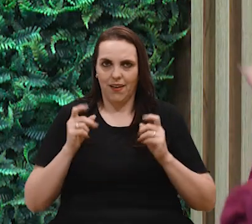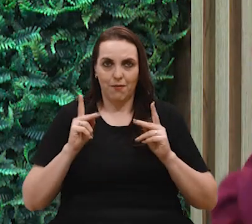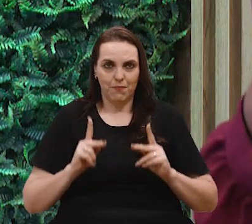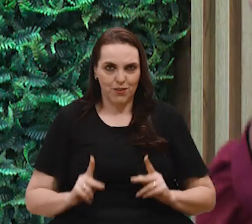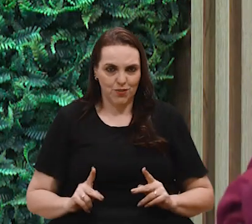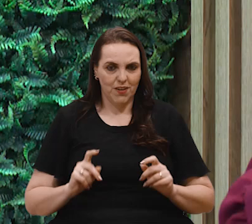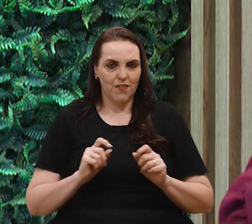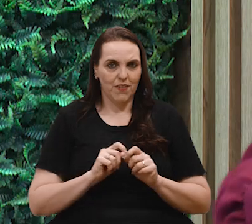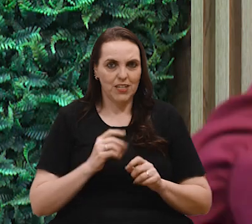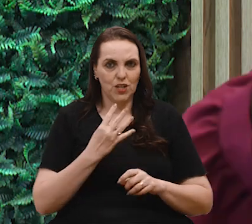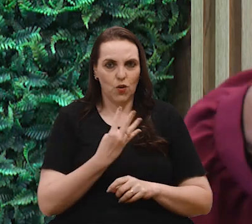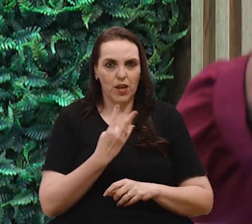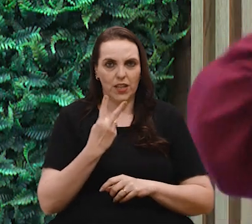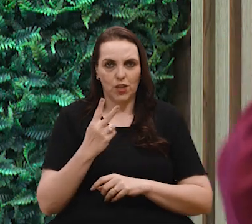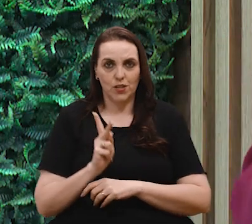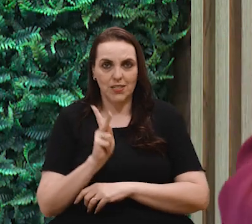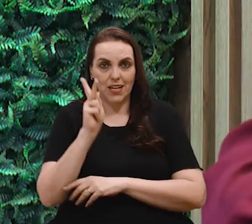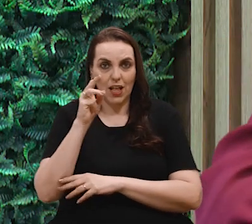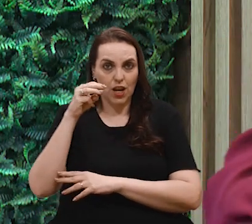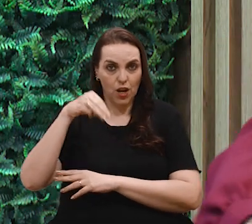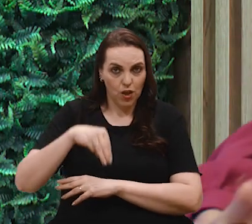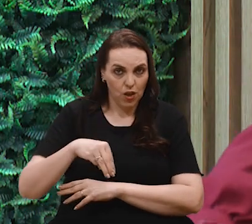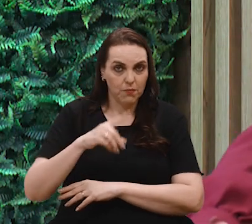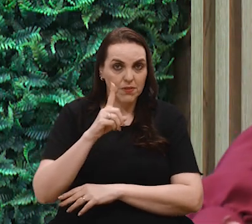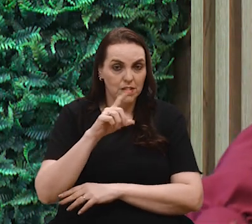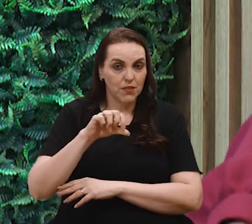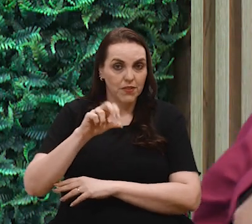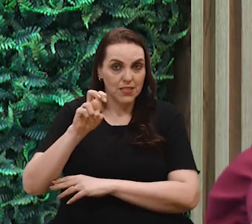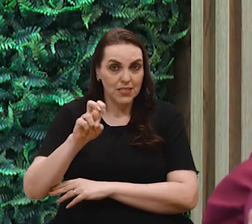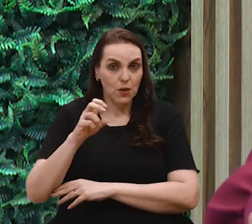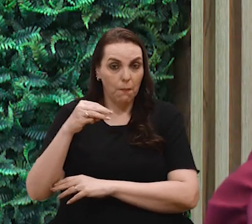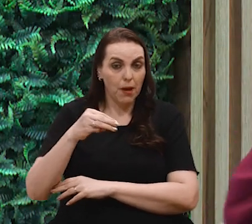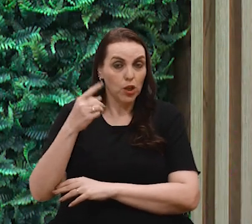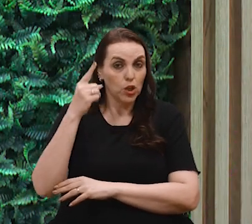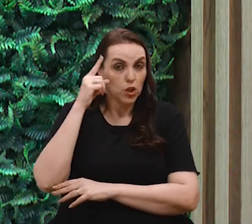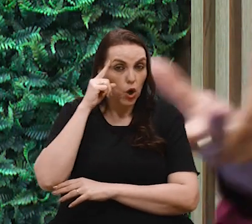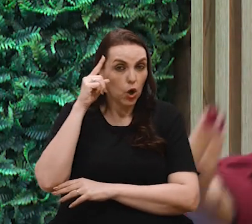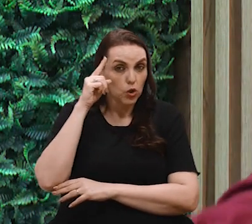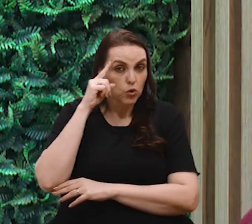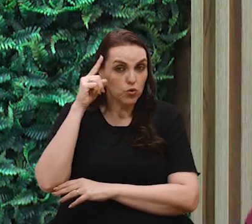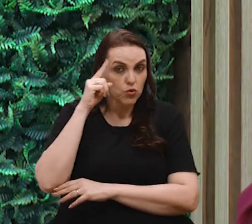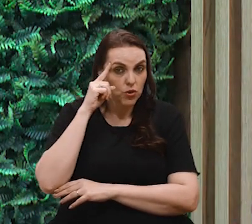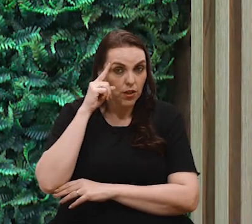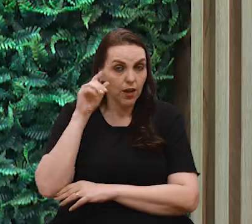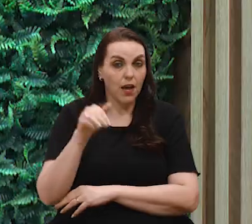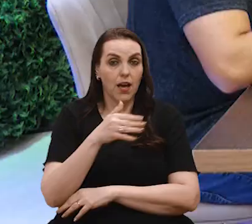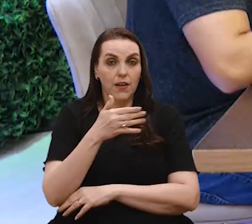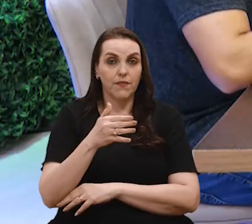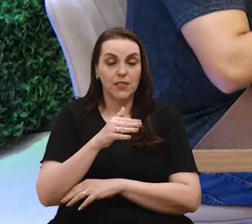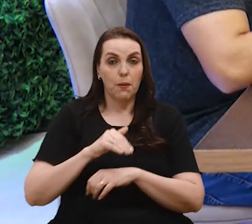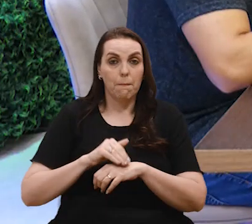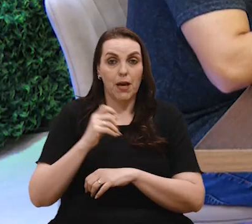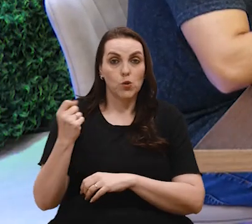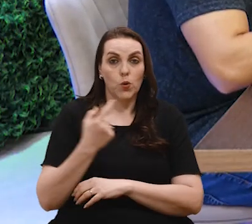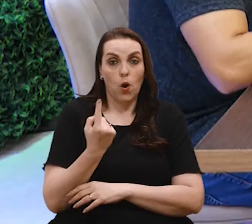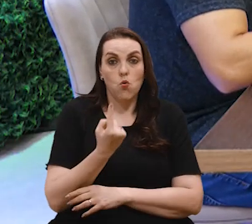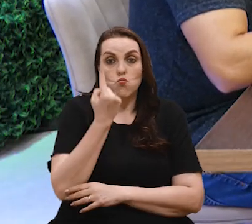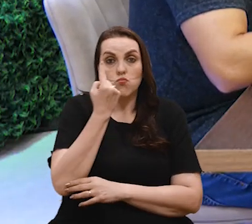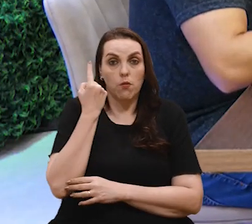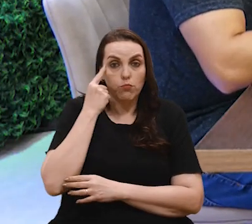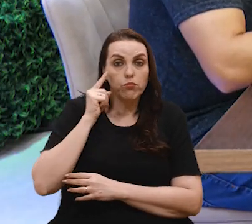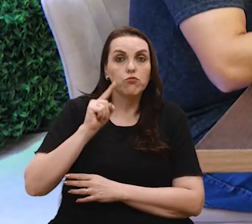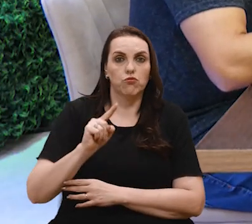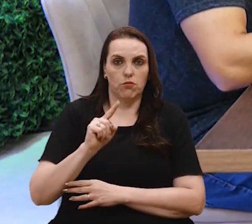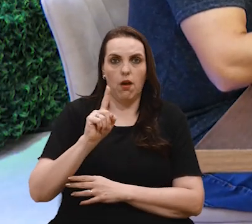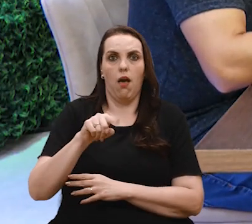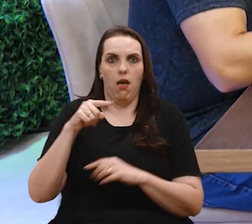faz 42 quilômetros, 195 metros todos os dias e às vezes mais que uma por dia, né? Isso é uma loucura.